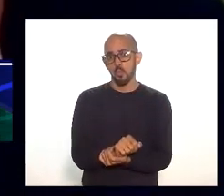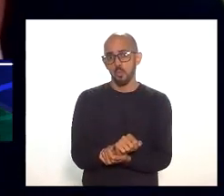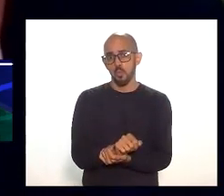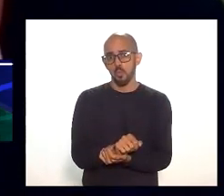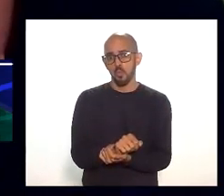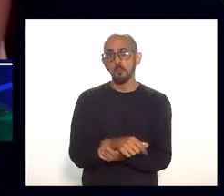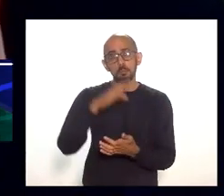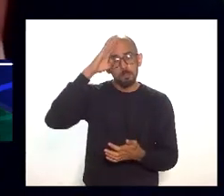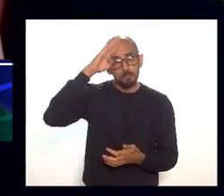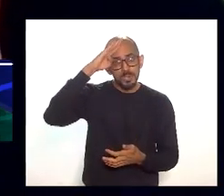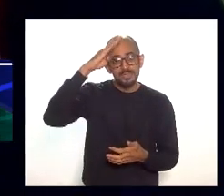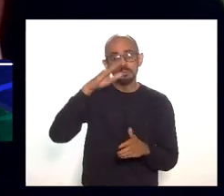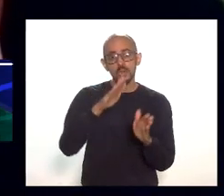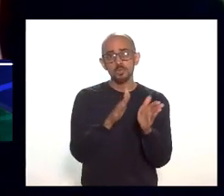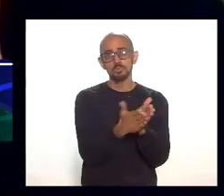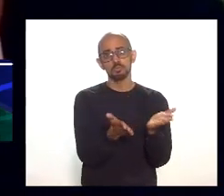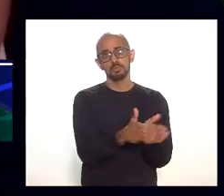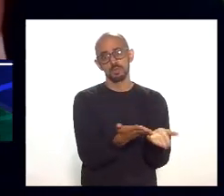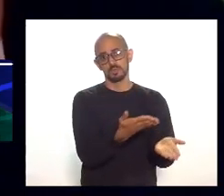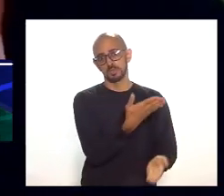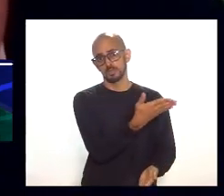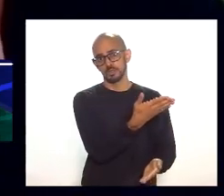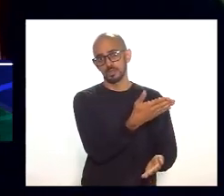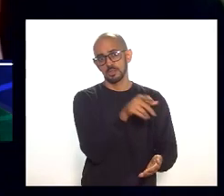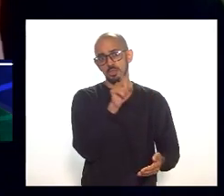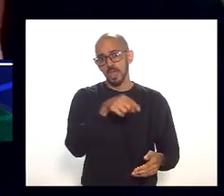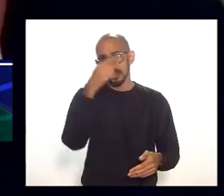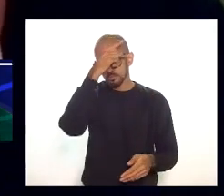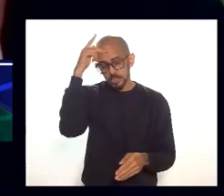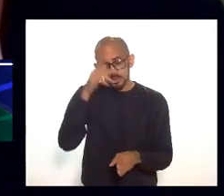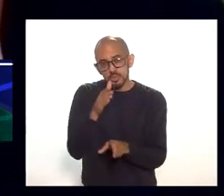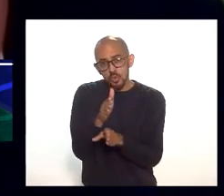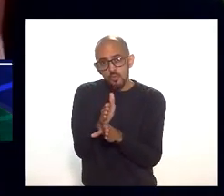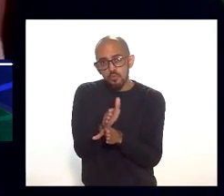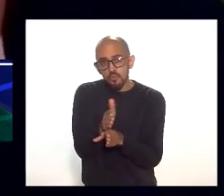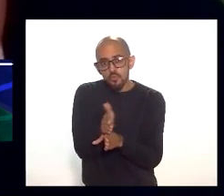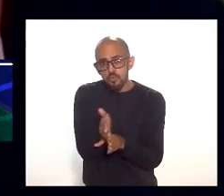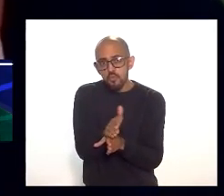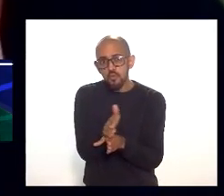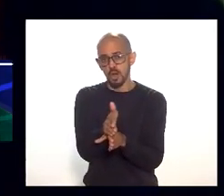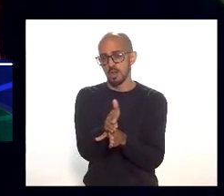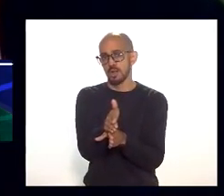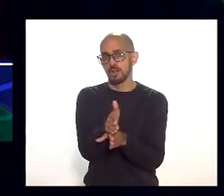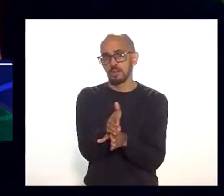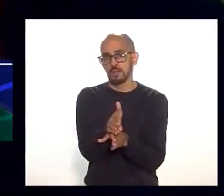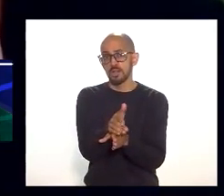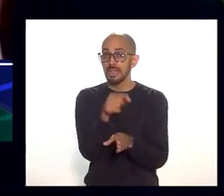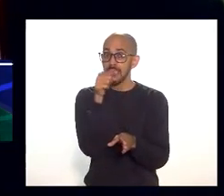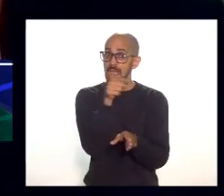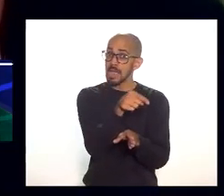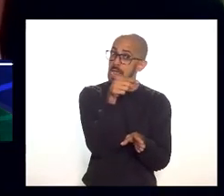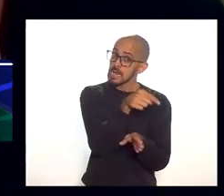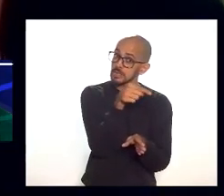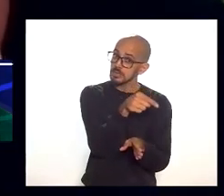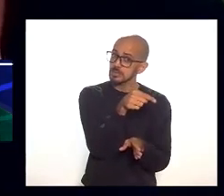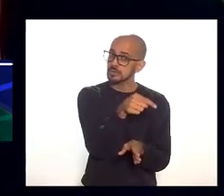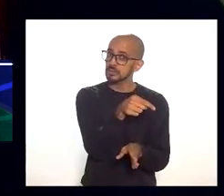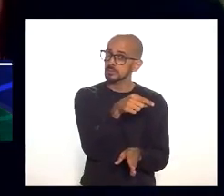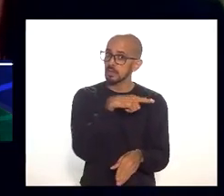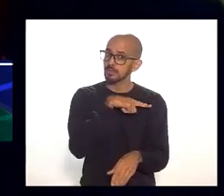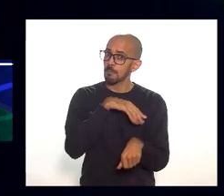pobres, principalmente aqueles mais vulneráveis, que esses, sim, são os que estão mais morrendo